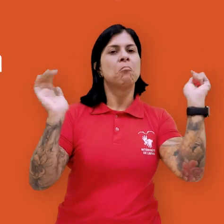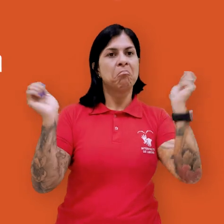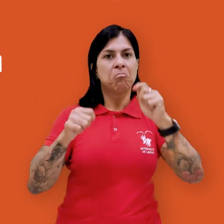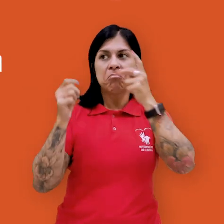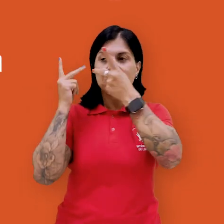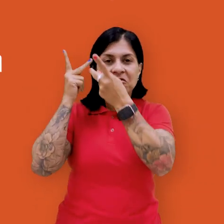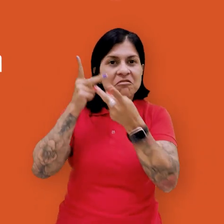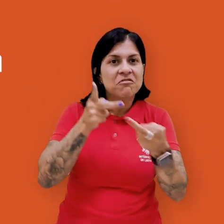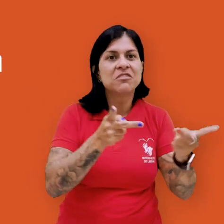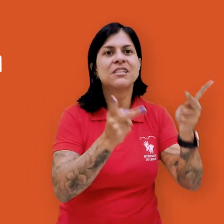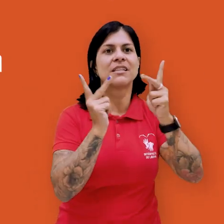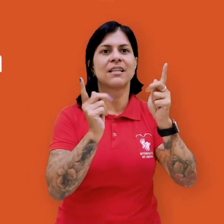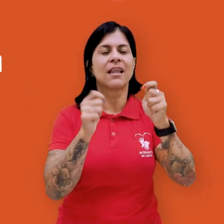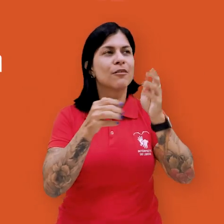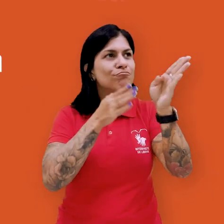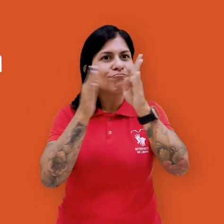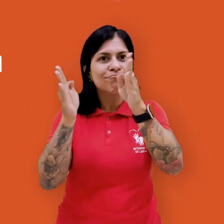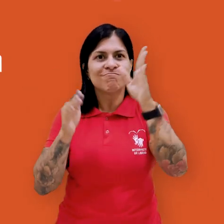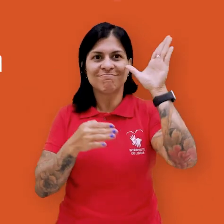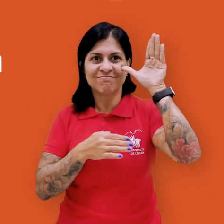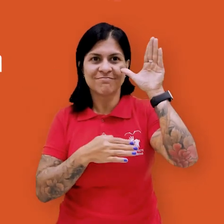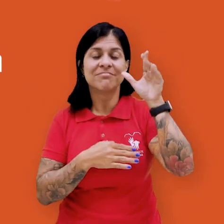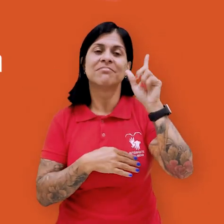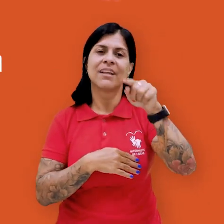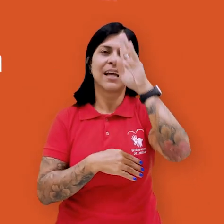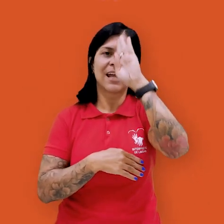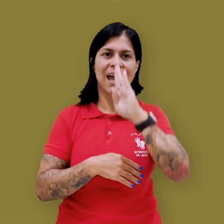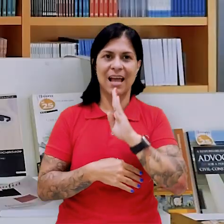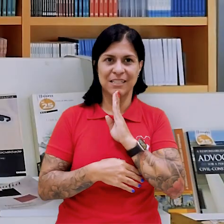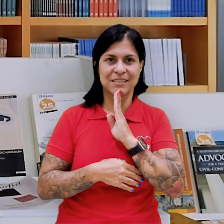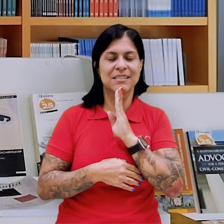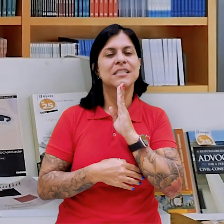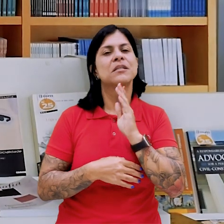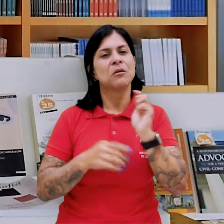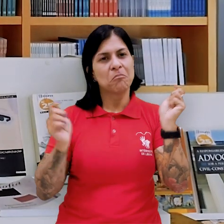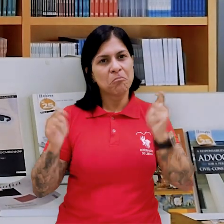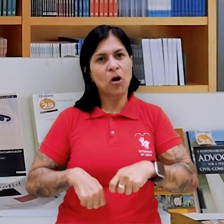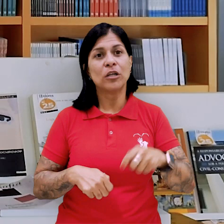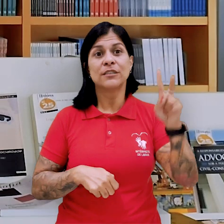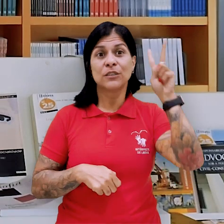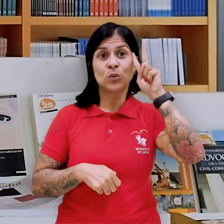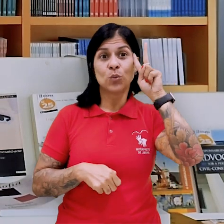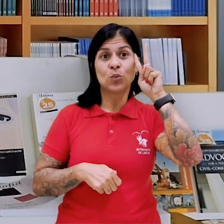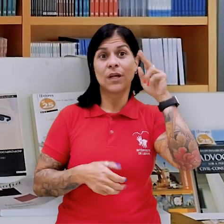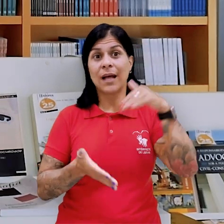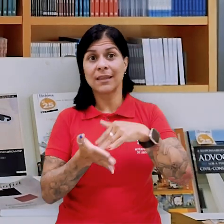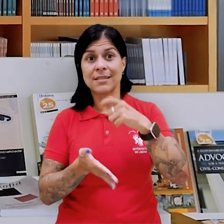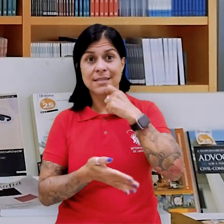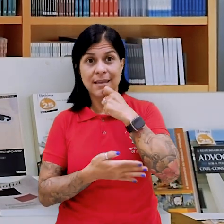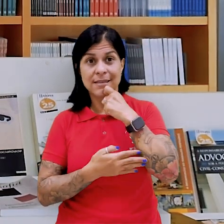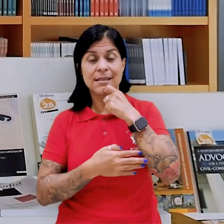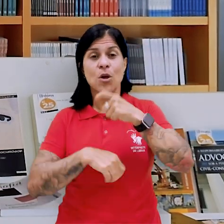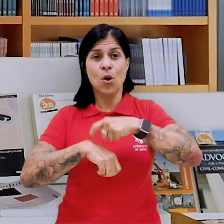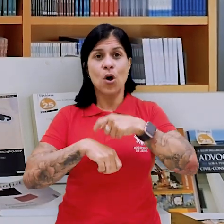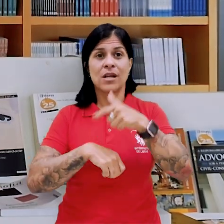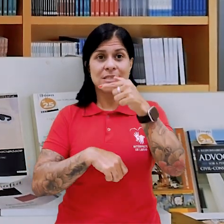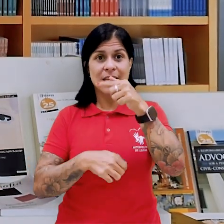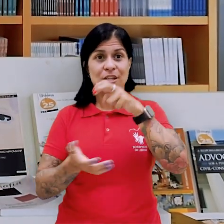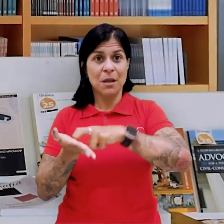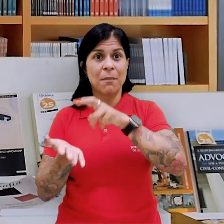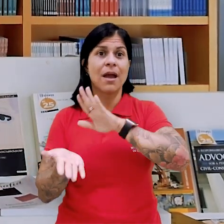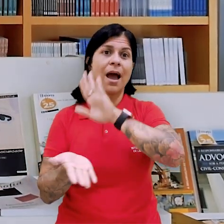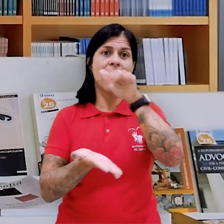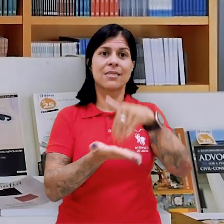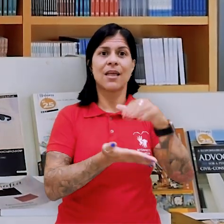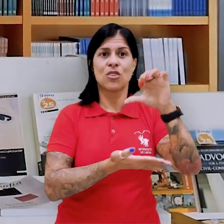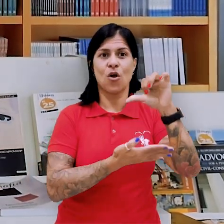do escritor que compõem o acervo da biblioteca. A visitação é gratuita e pode ser feita de segunda a sexta-feira, das 7